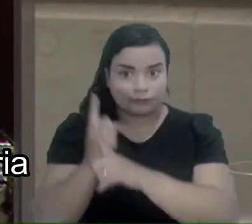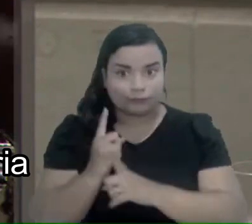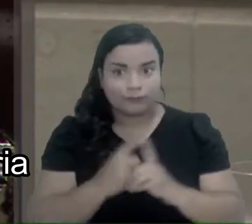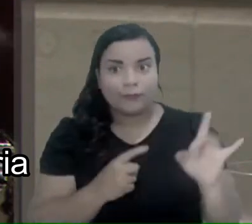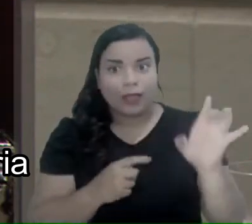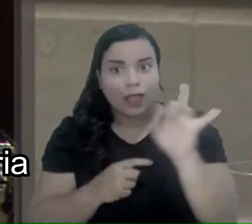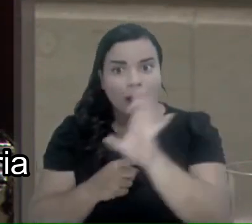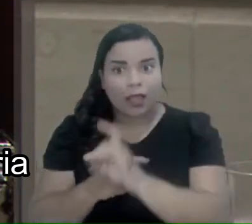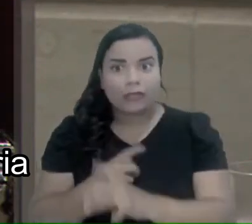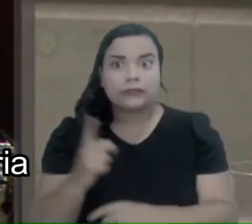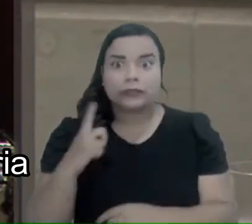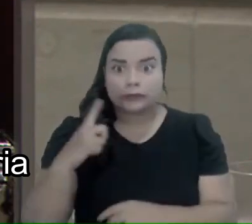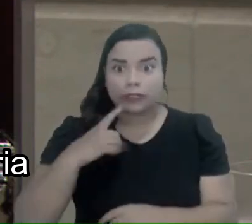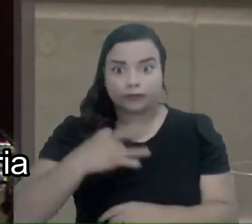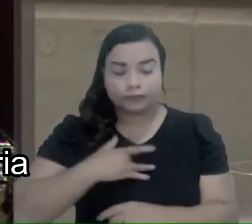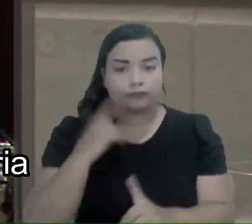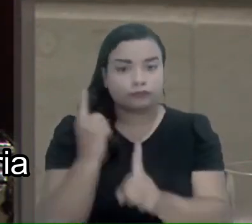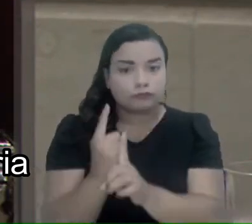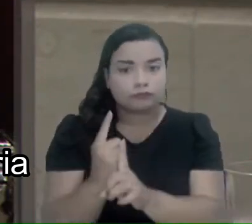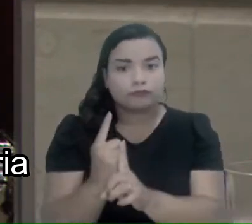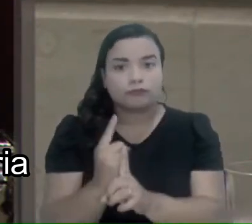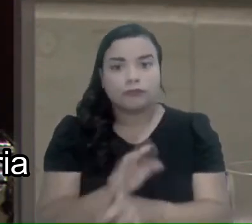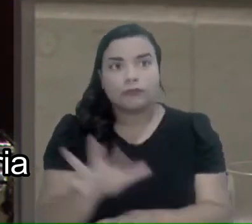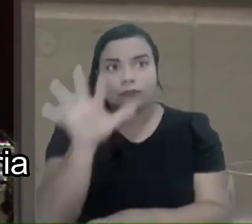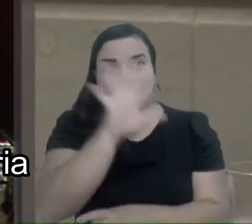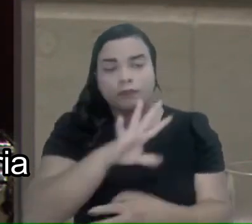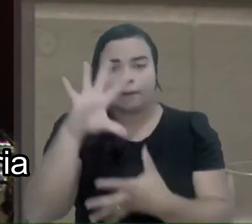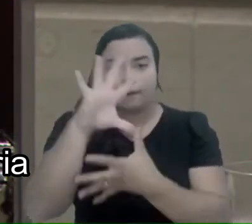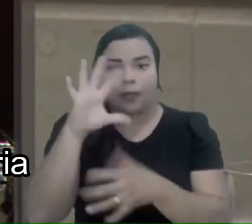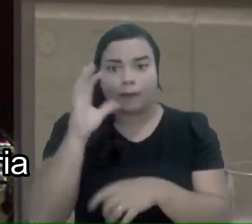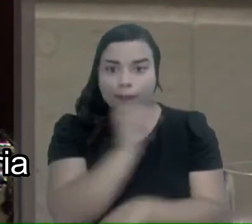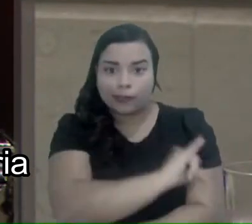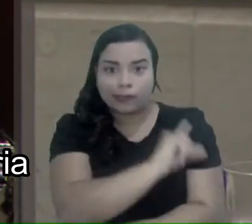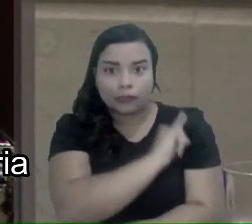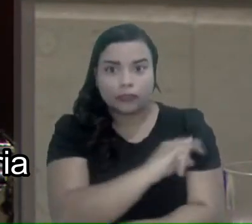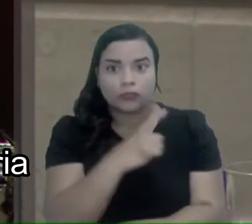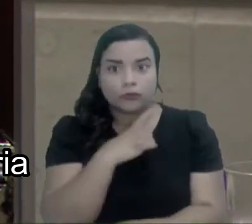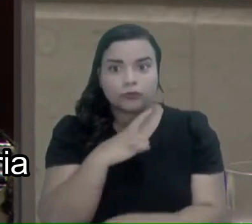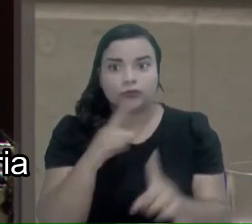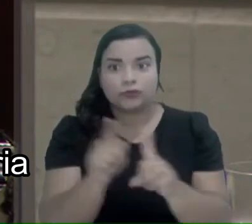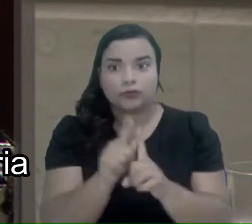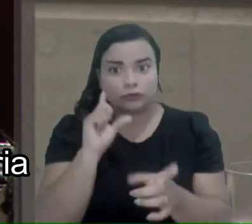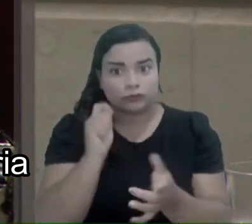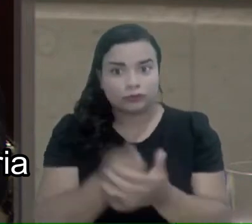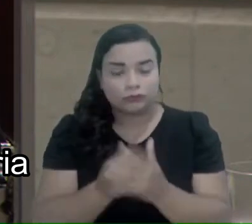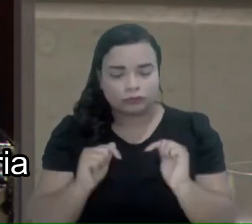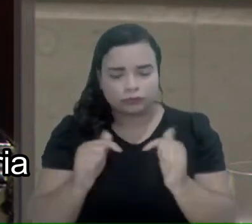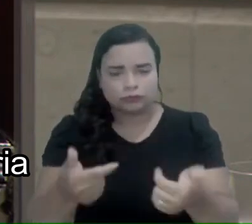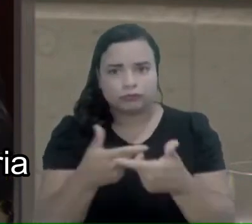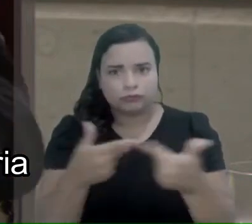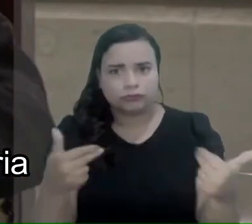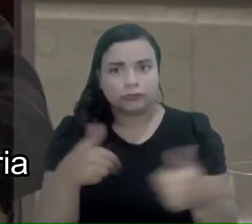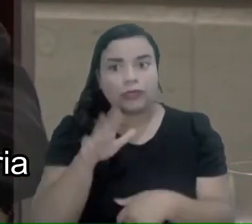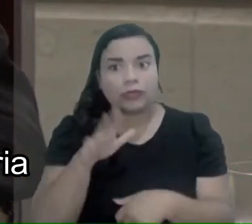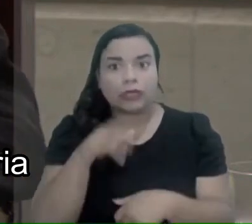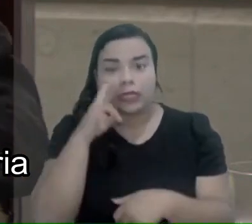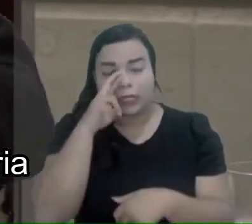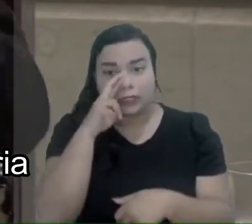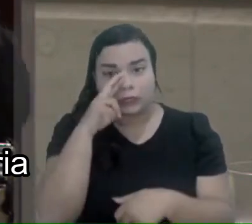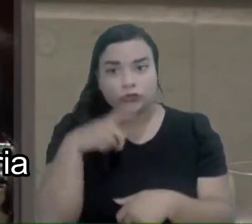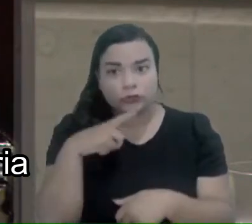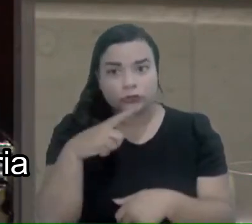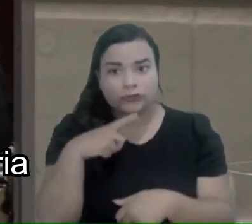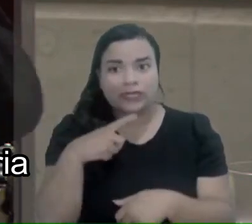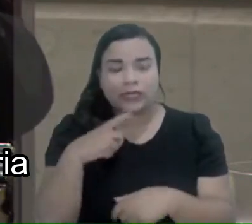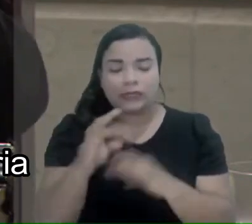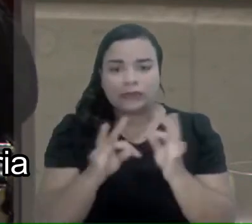usuários dentro do mapa do Rio de Janeiro e definir ações para aqueles que estão em risco de interrupção de tratamento,